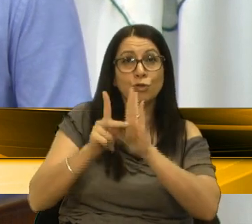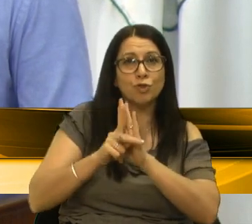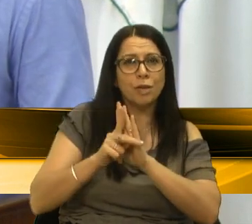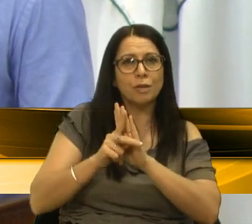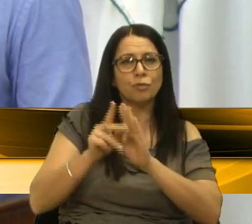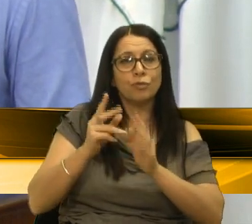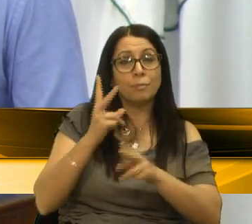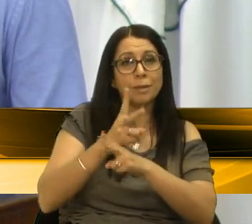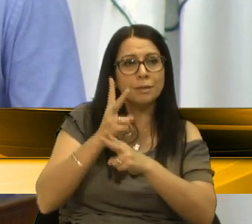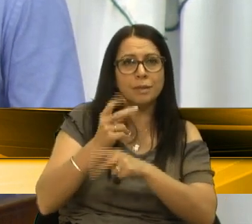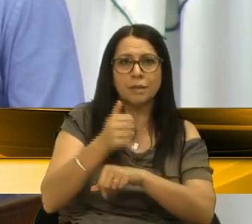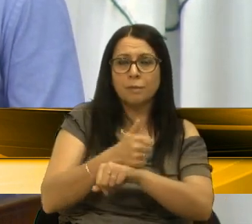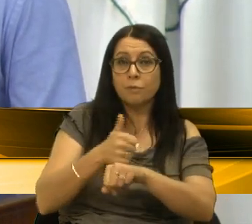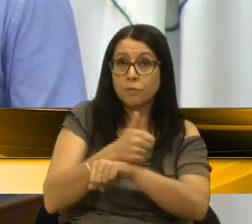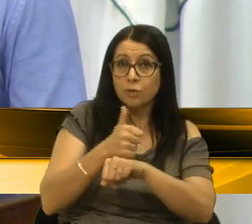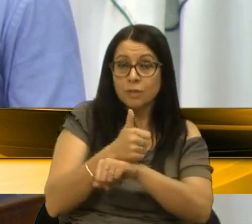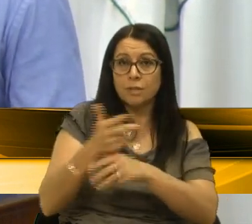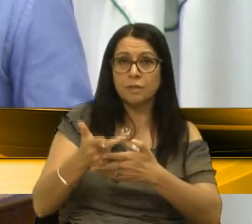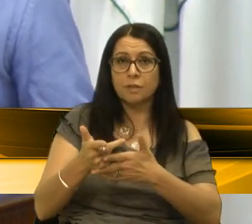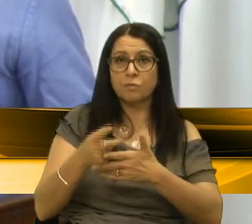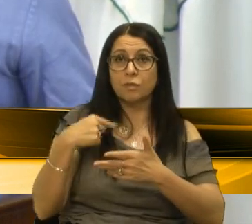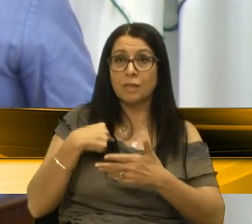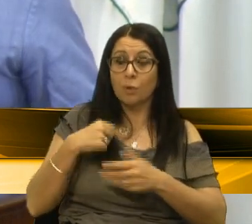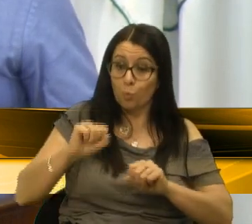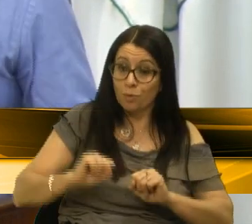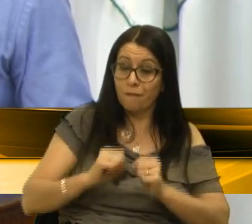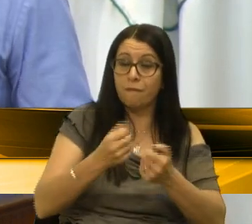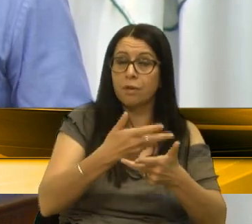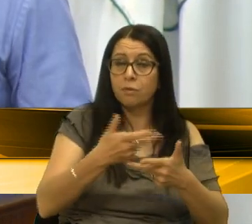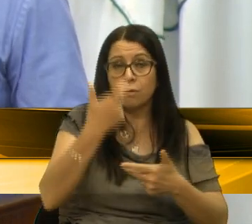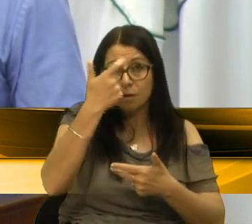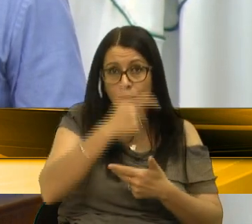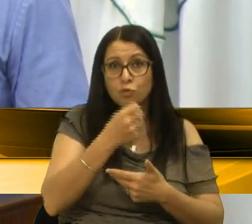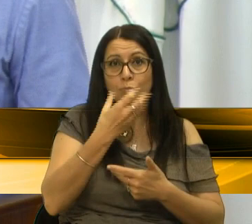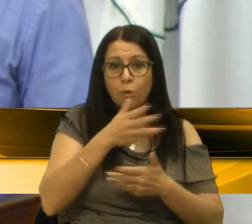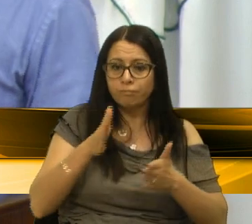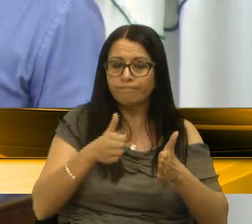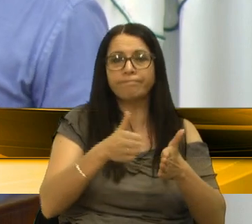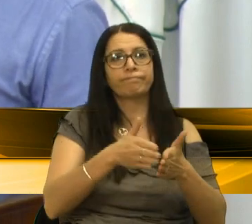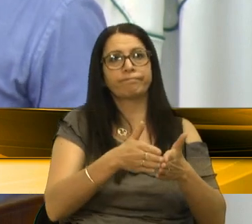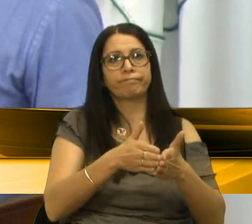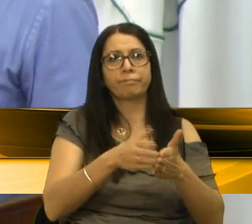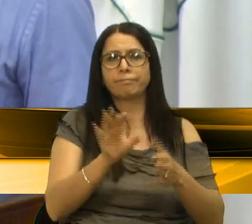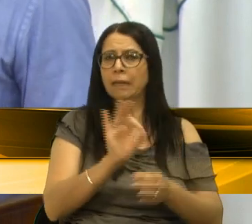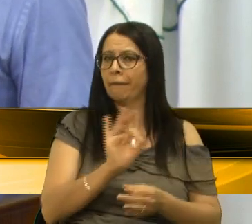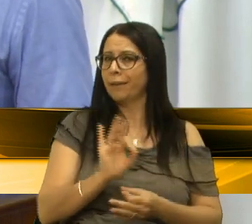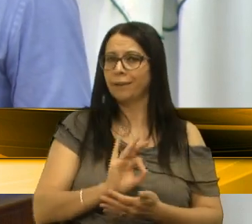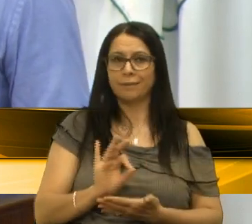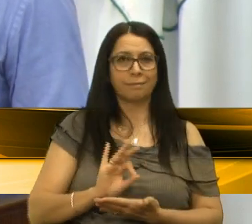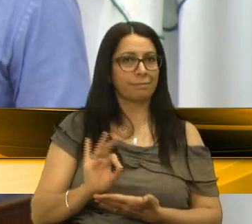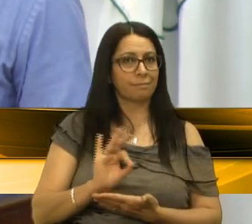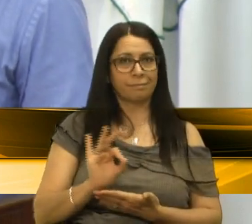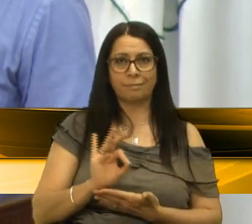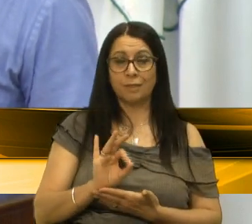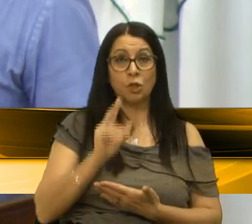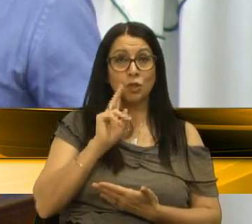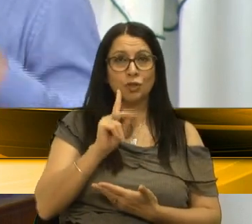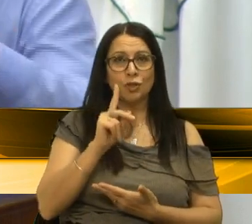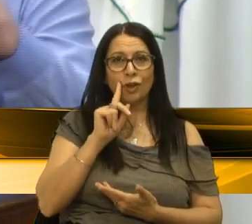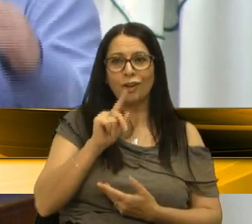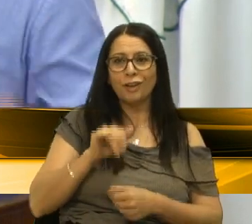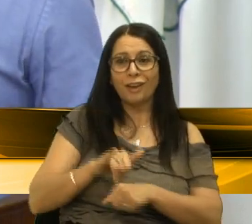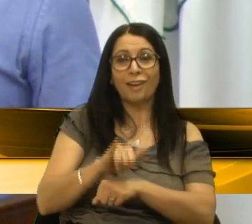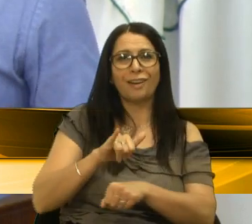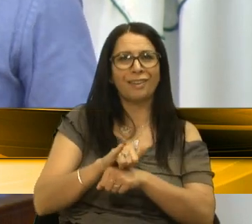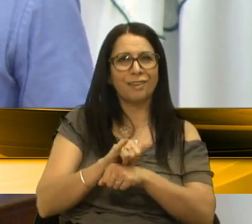concessão, profissionalização, que eu defendo isso e acho um bom caminho. Que nada, foi só fogo de palha, colocou